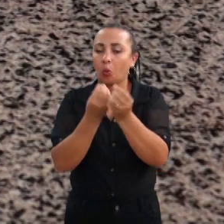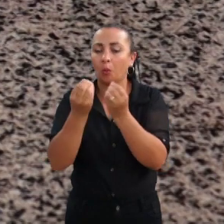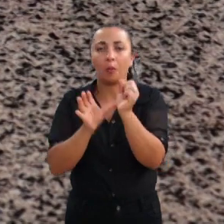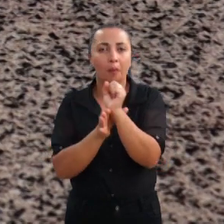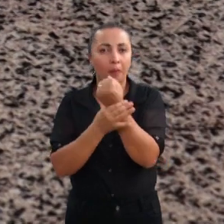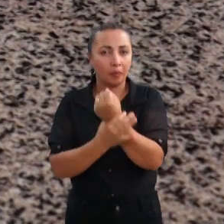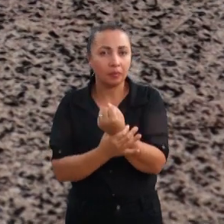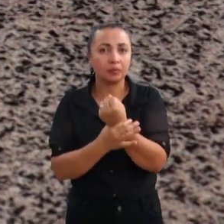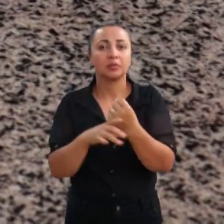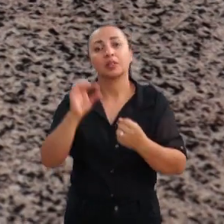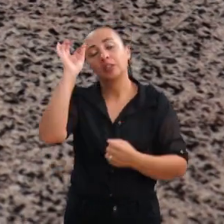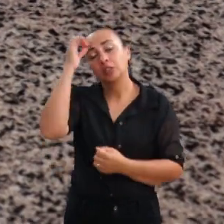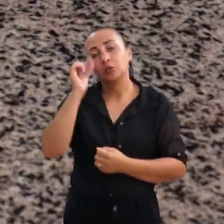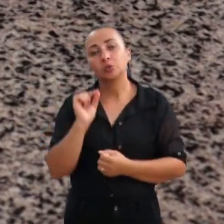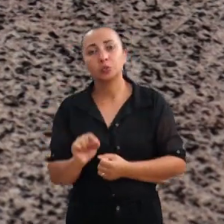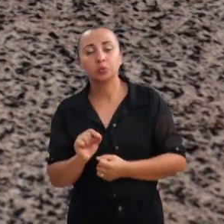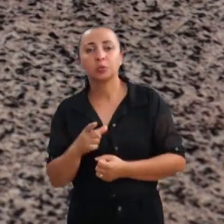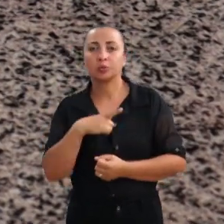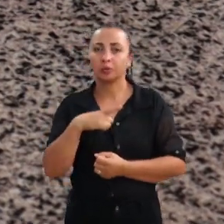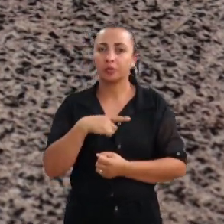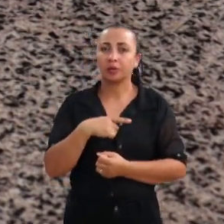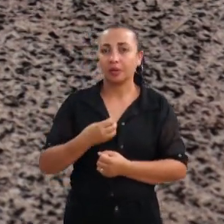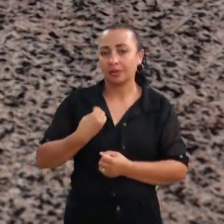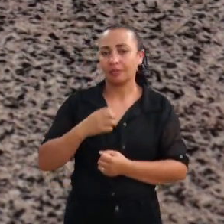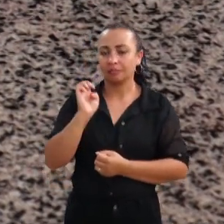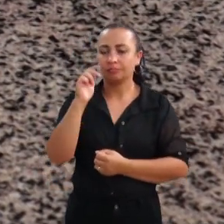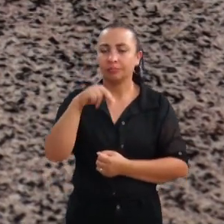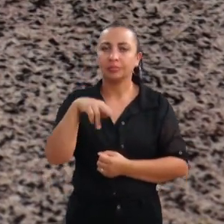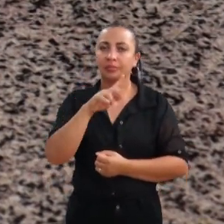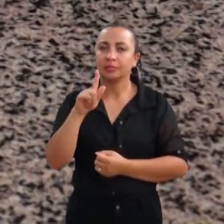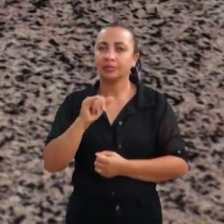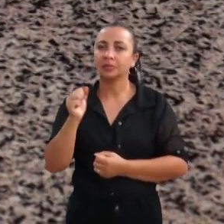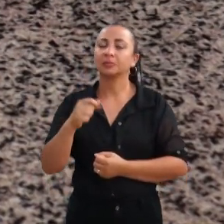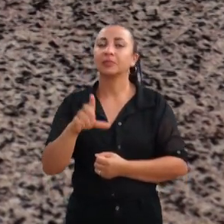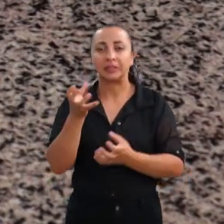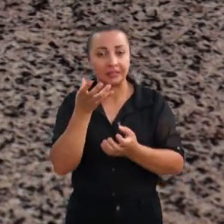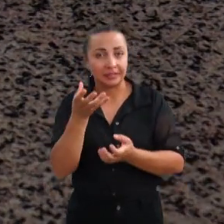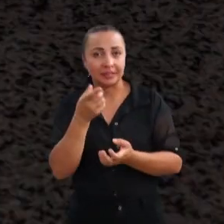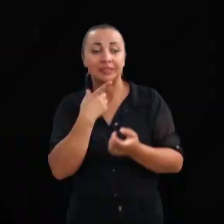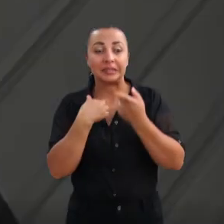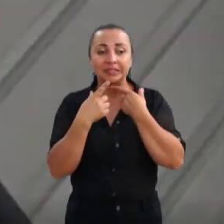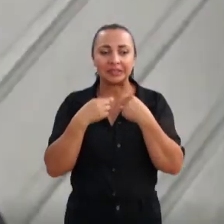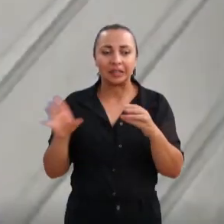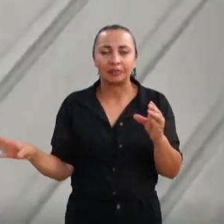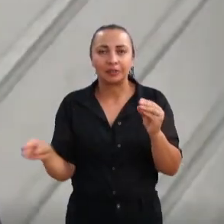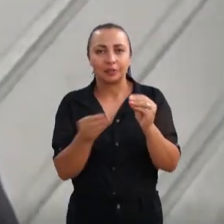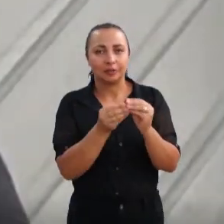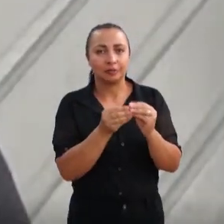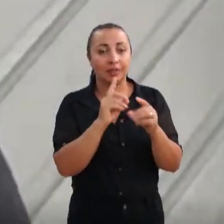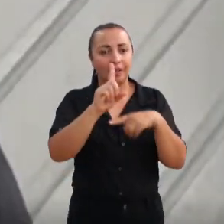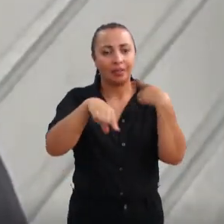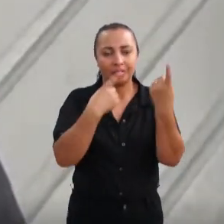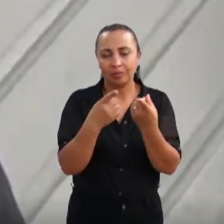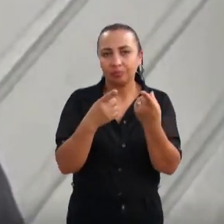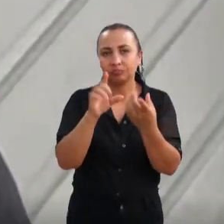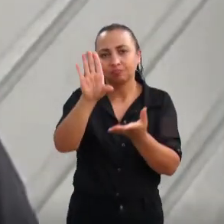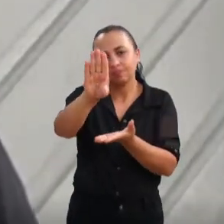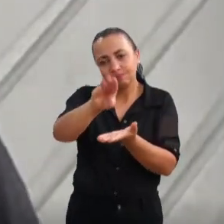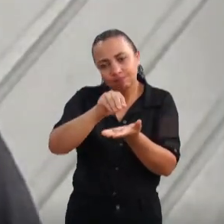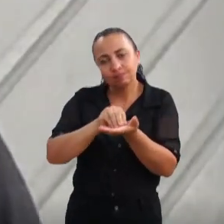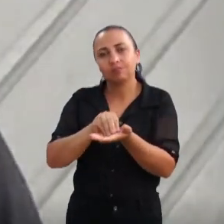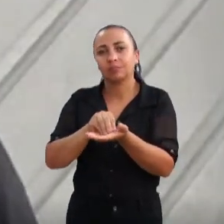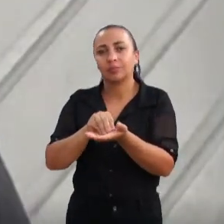como uma garantia que só iria estar presente a enzima que nós adicionássemos. Então, selecionado